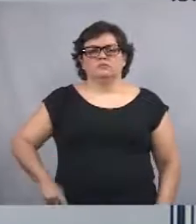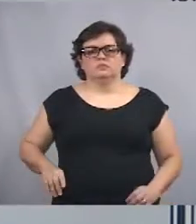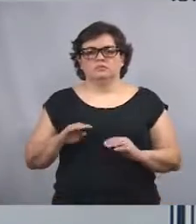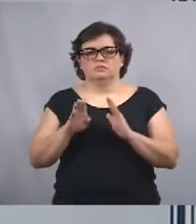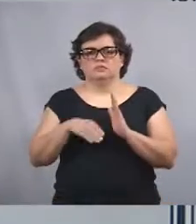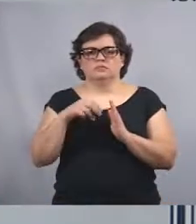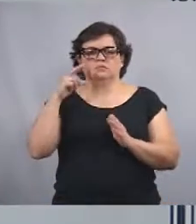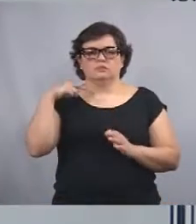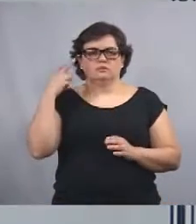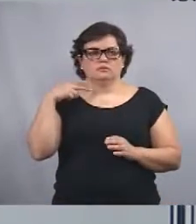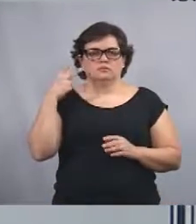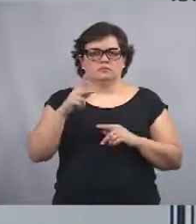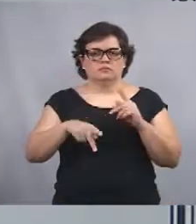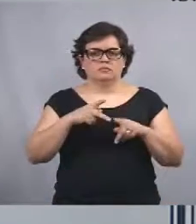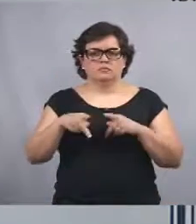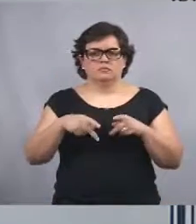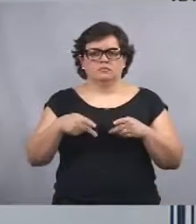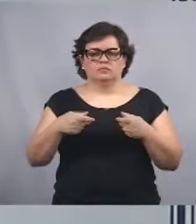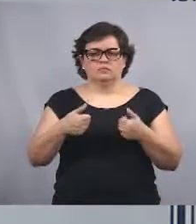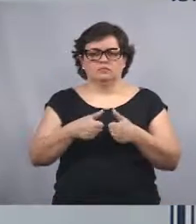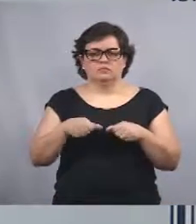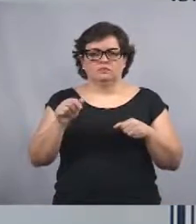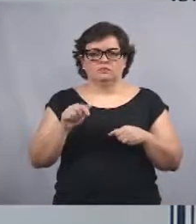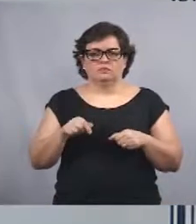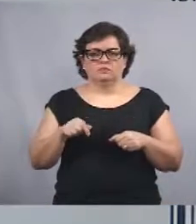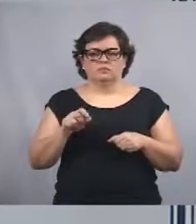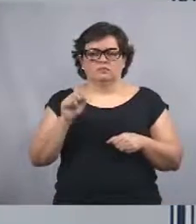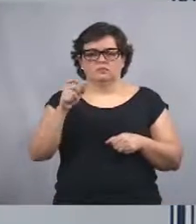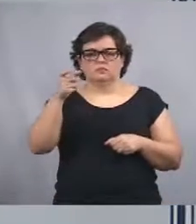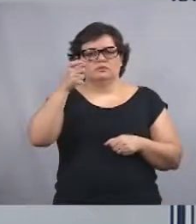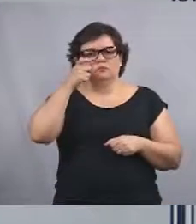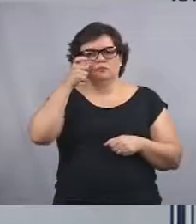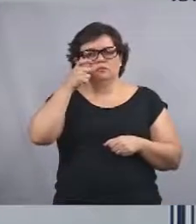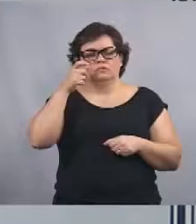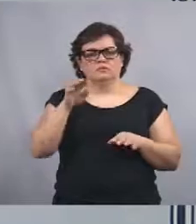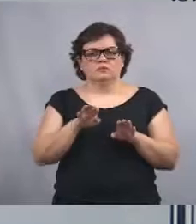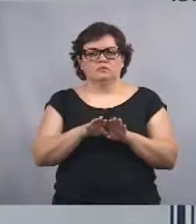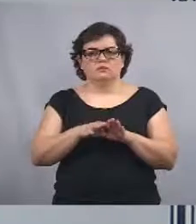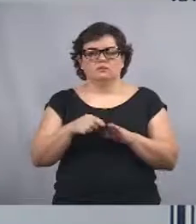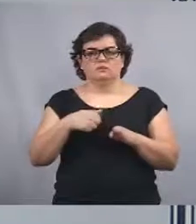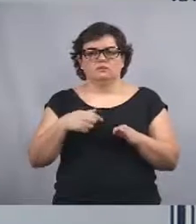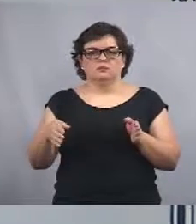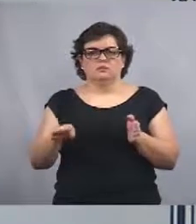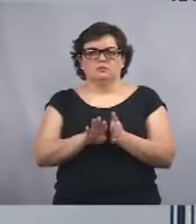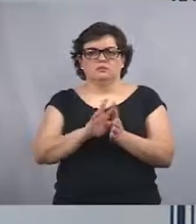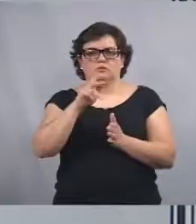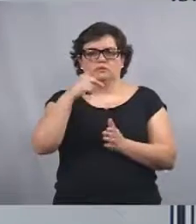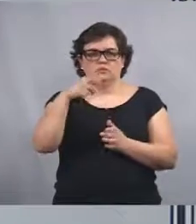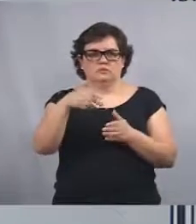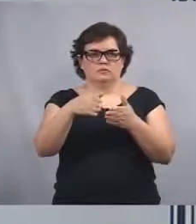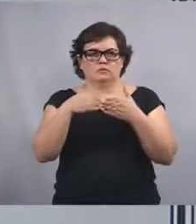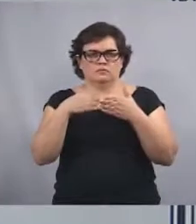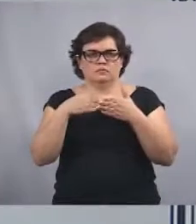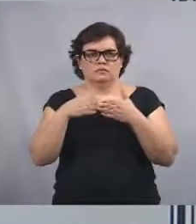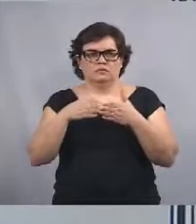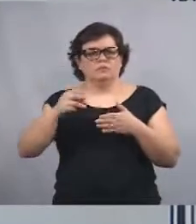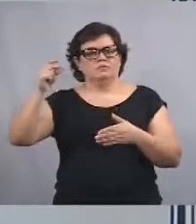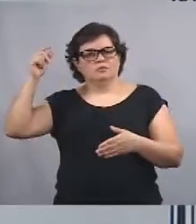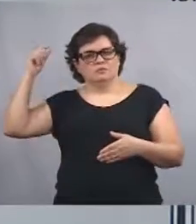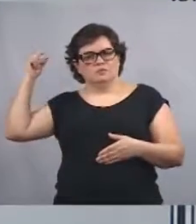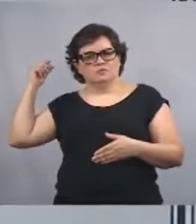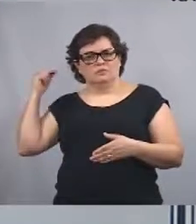vereadores, senhora vereadora, população presente, população que nos assiste, eu trago esse requerimento de número 832 e já faz algum tempo que ele